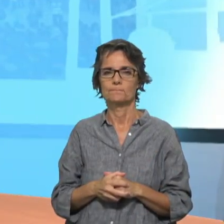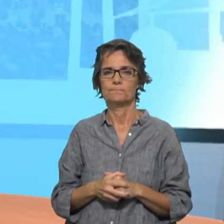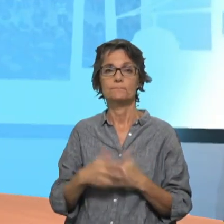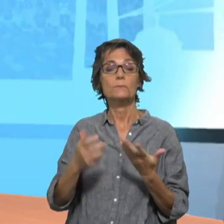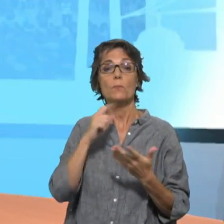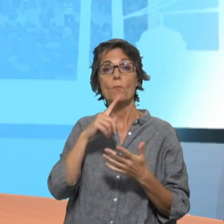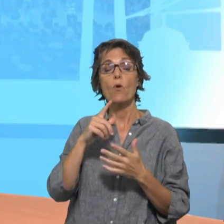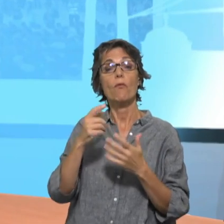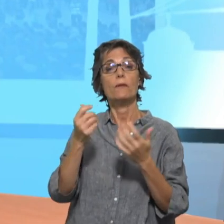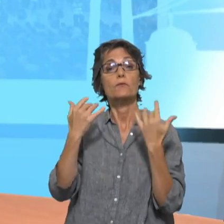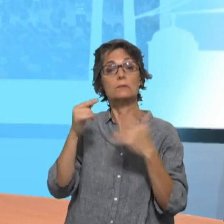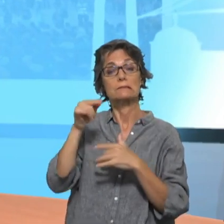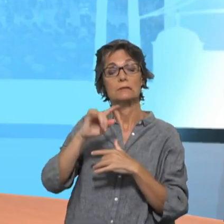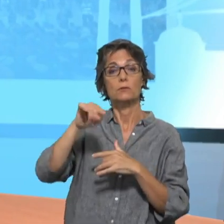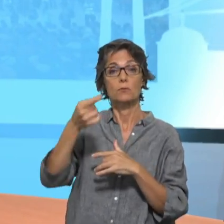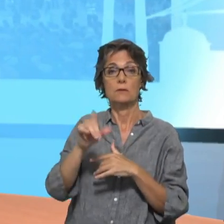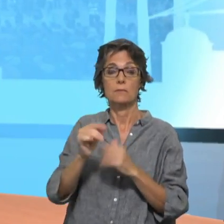Acompanhe estas e outras notícias em